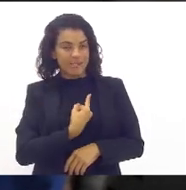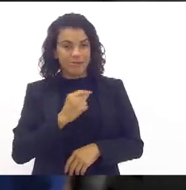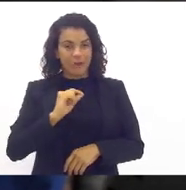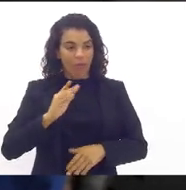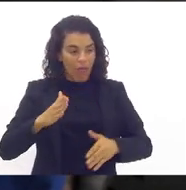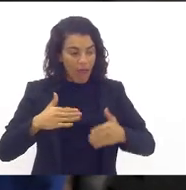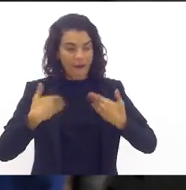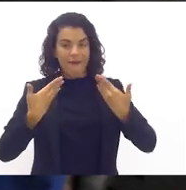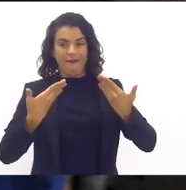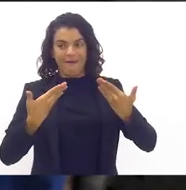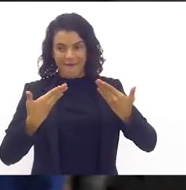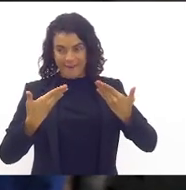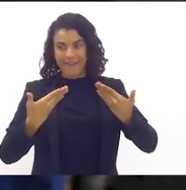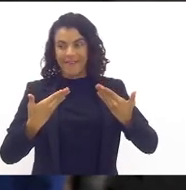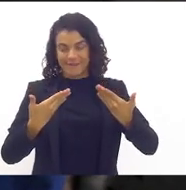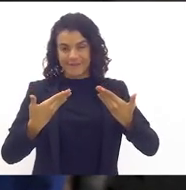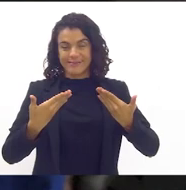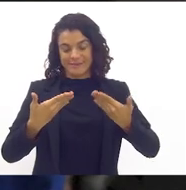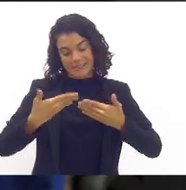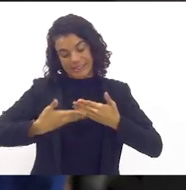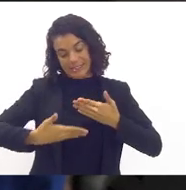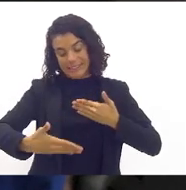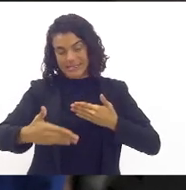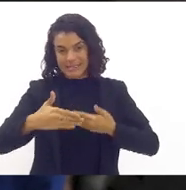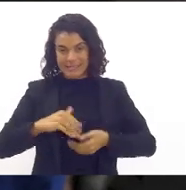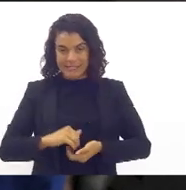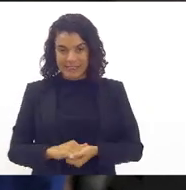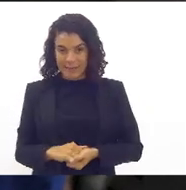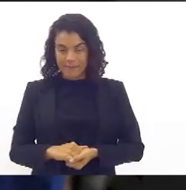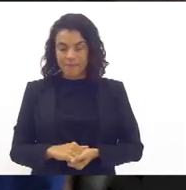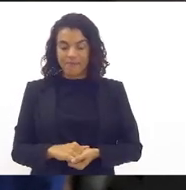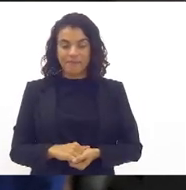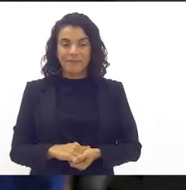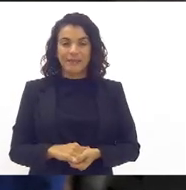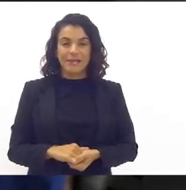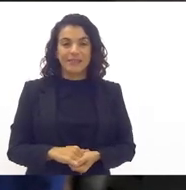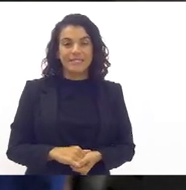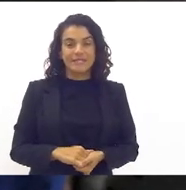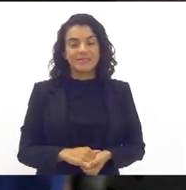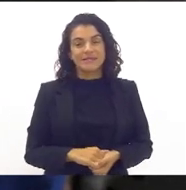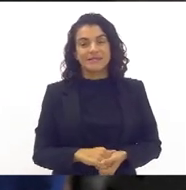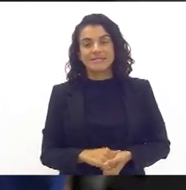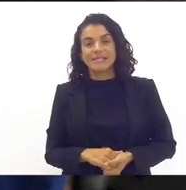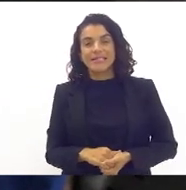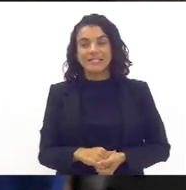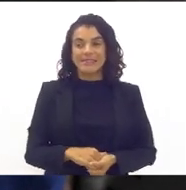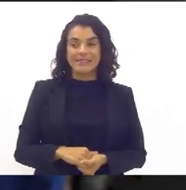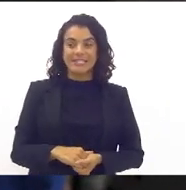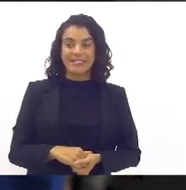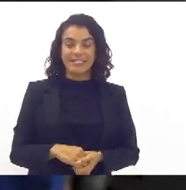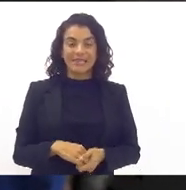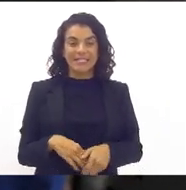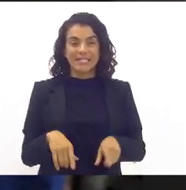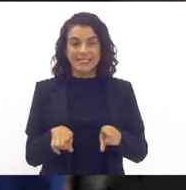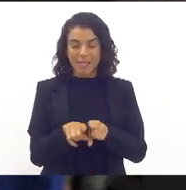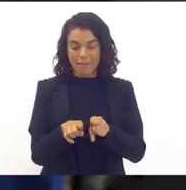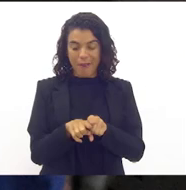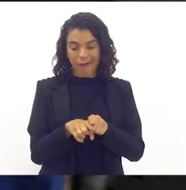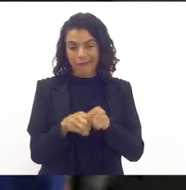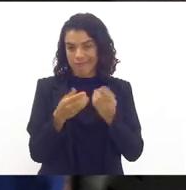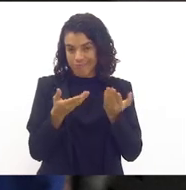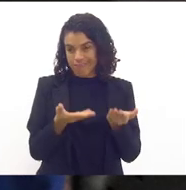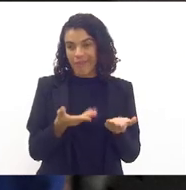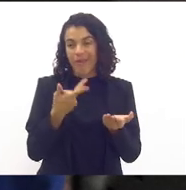de surpresa daqui para frente. E quando Vossa Excelência traça aí